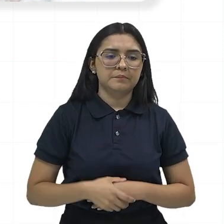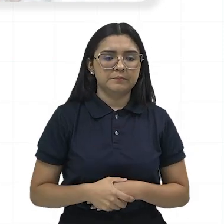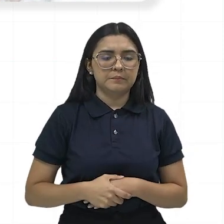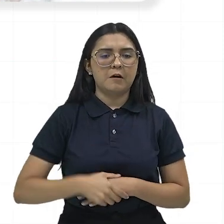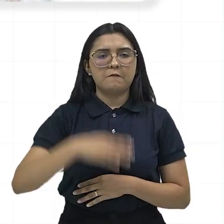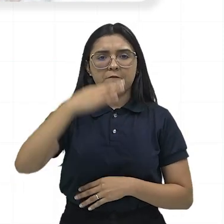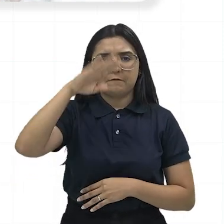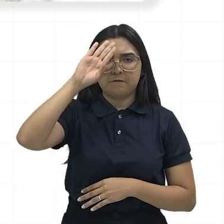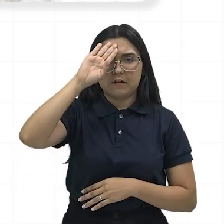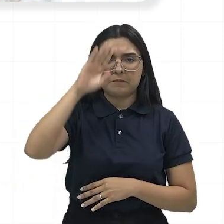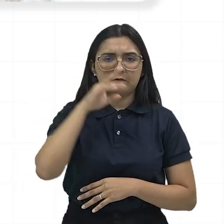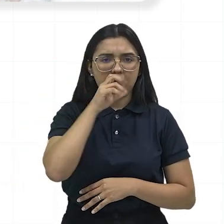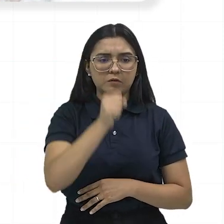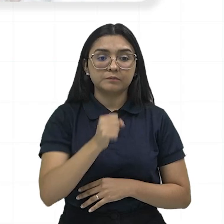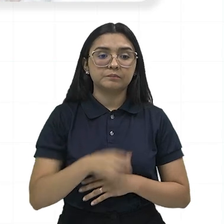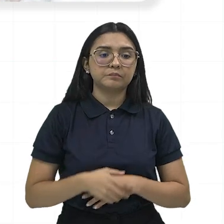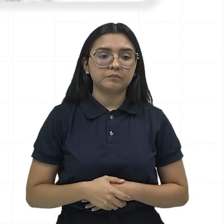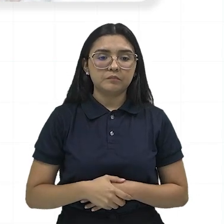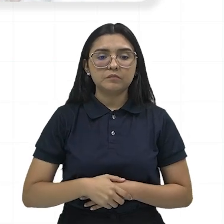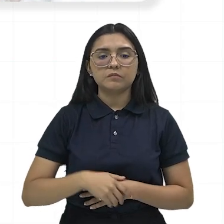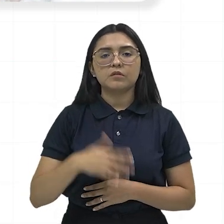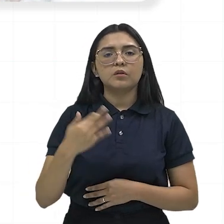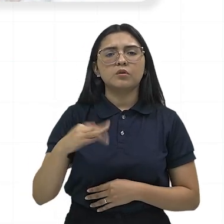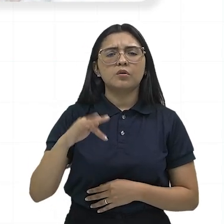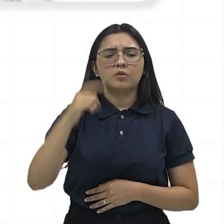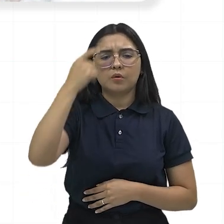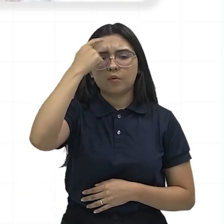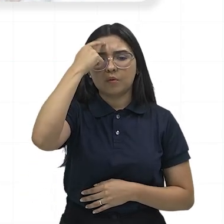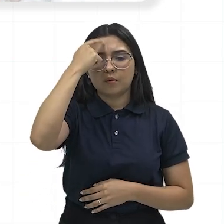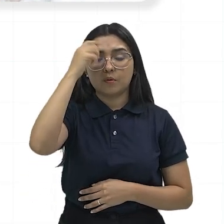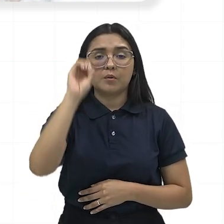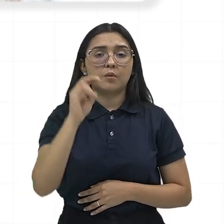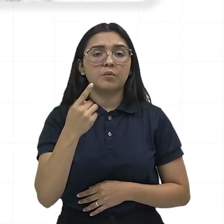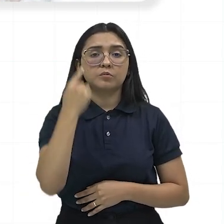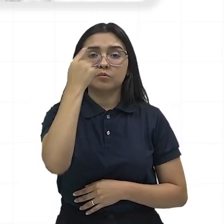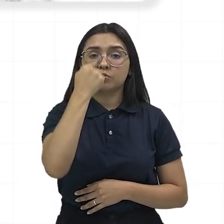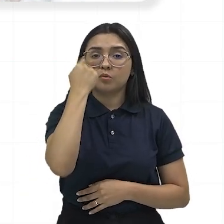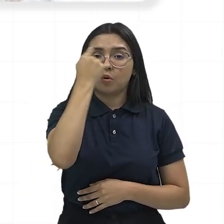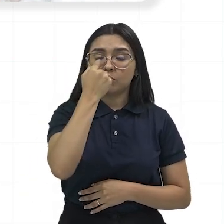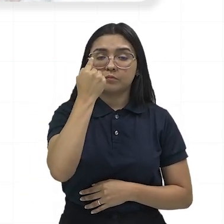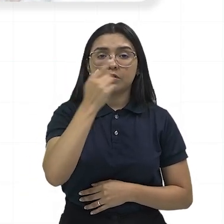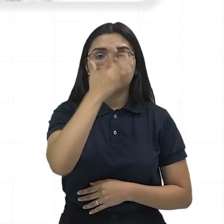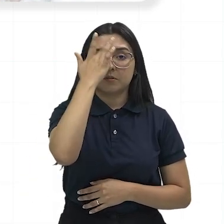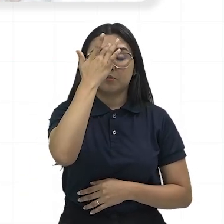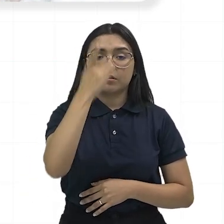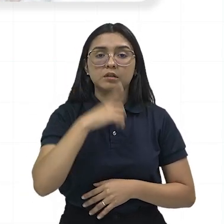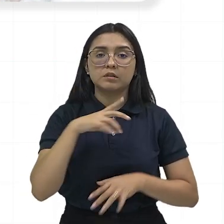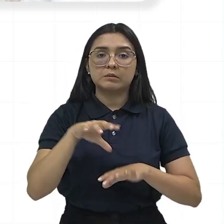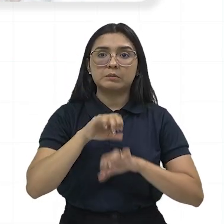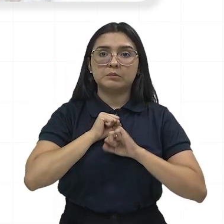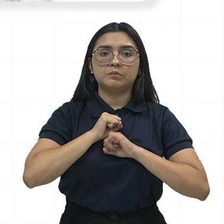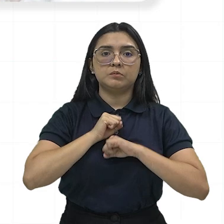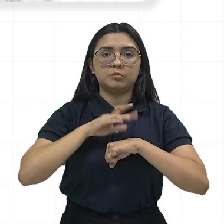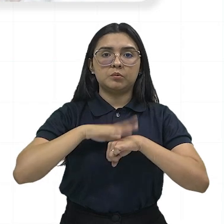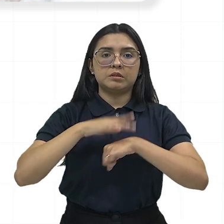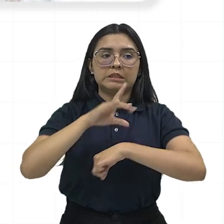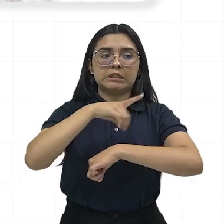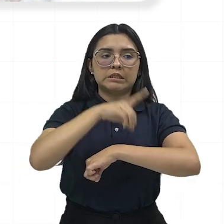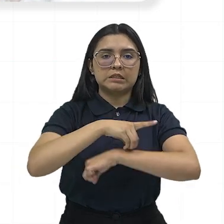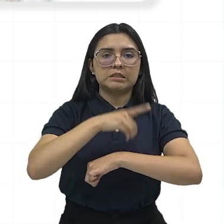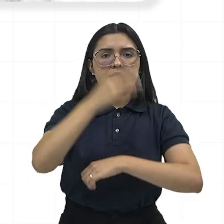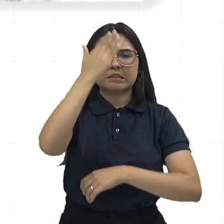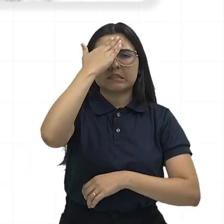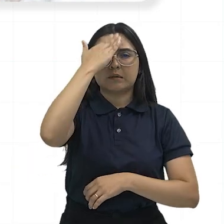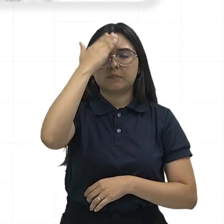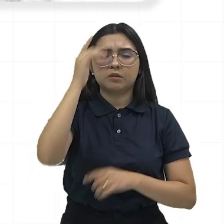de febre alta, dor de cabeça ou nos olhos, né, as pessoas que têm dengue, quem já teve dengue sabe que os